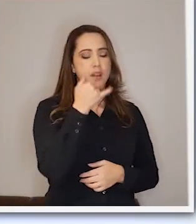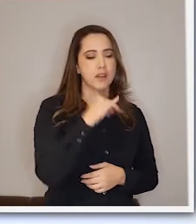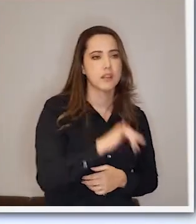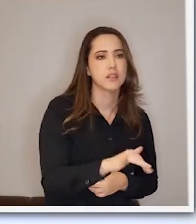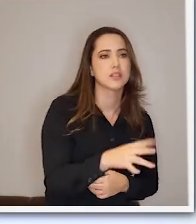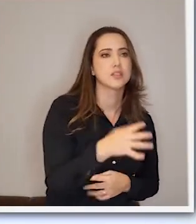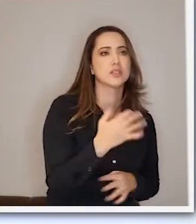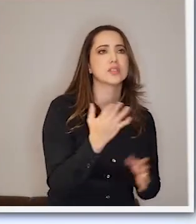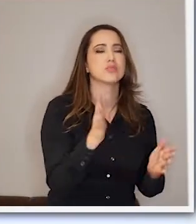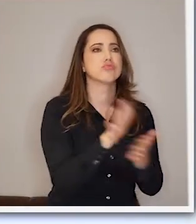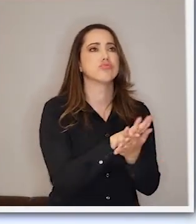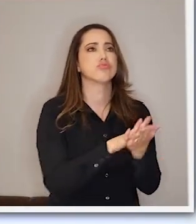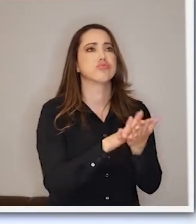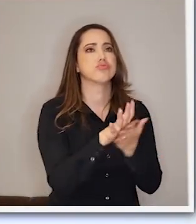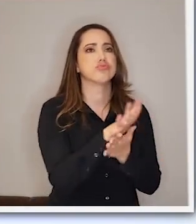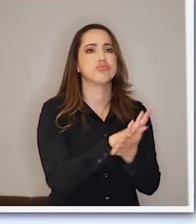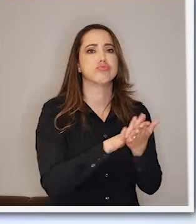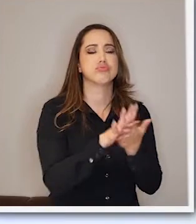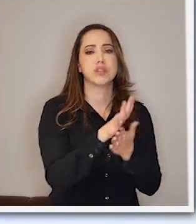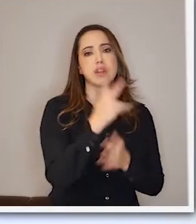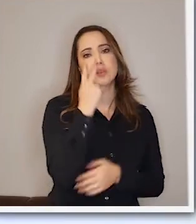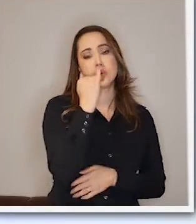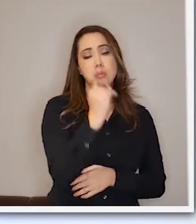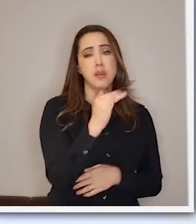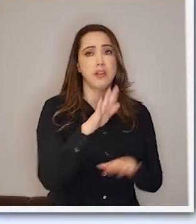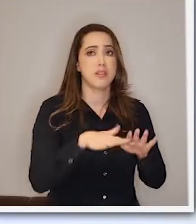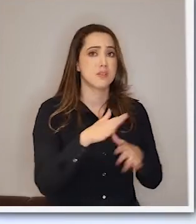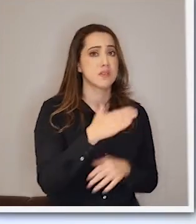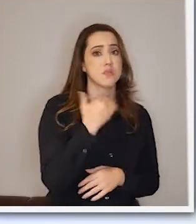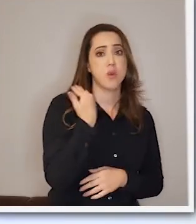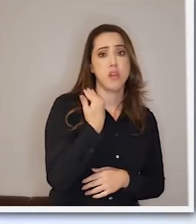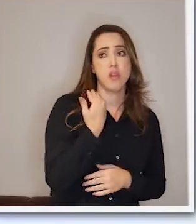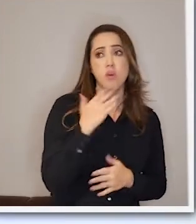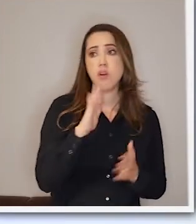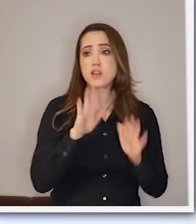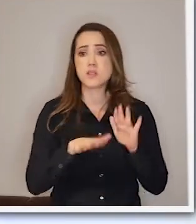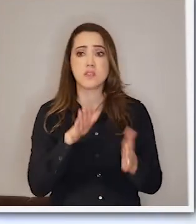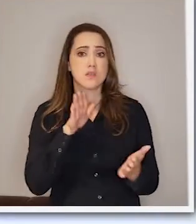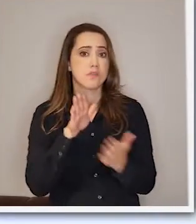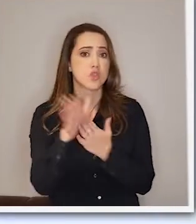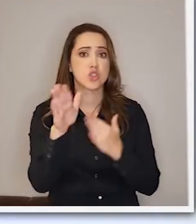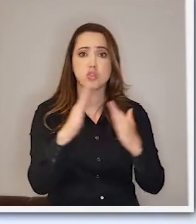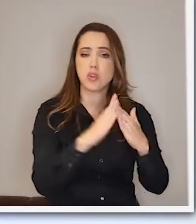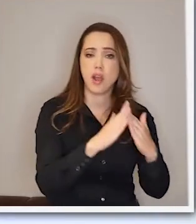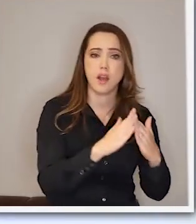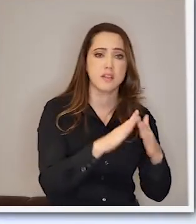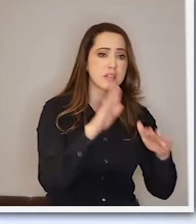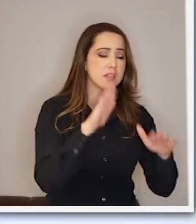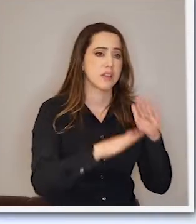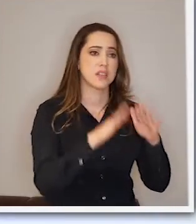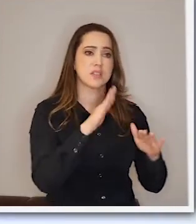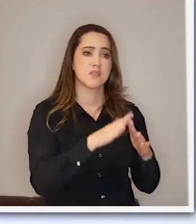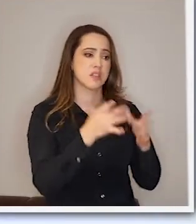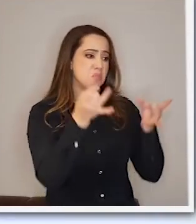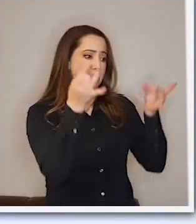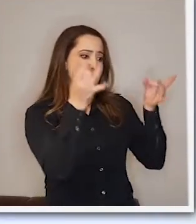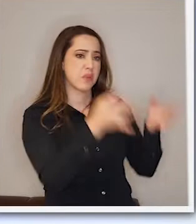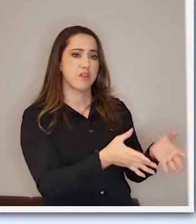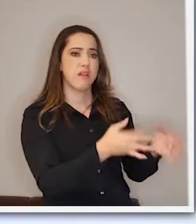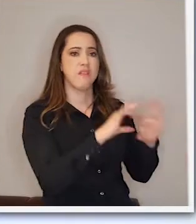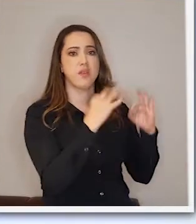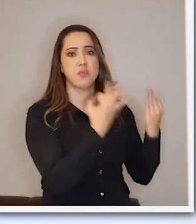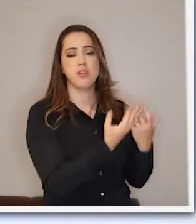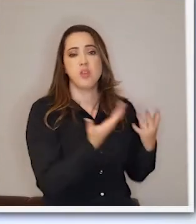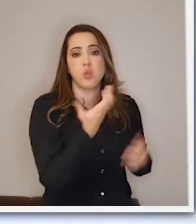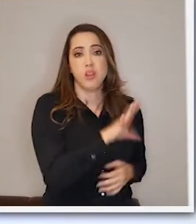a orfandade dele, porque ele morreu, porque ele fugiu de casa, porque ele abandonou a família,